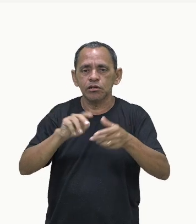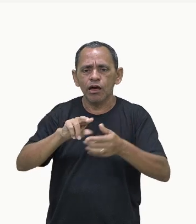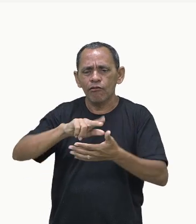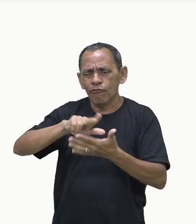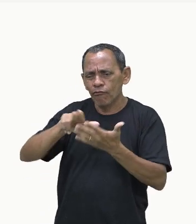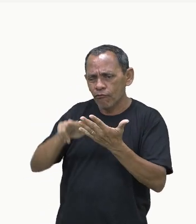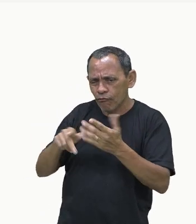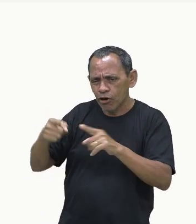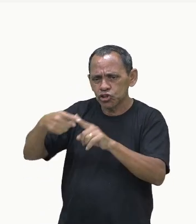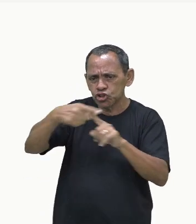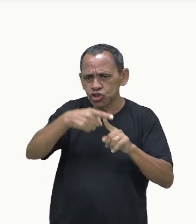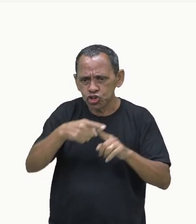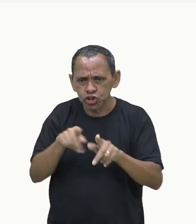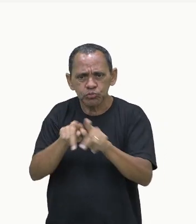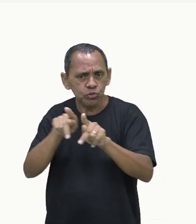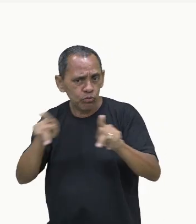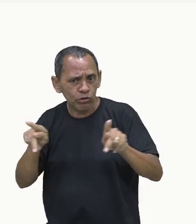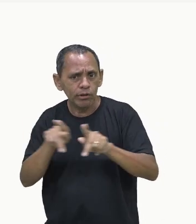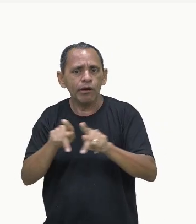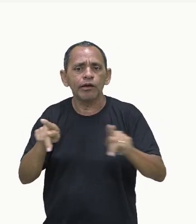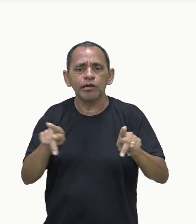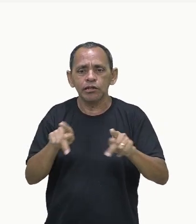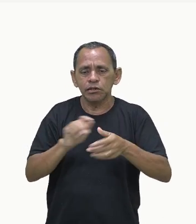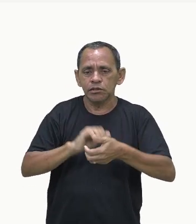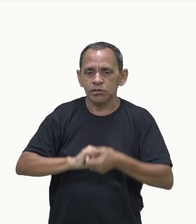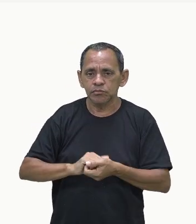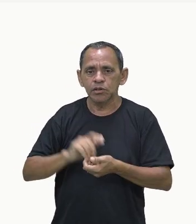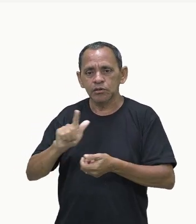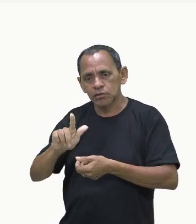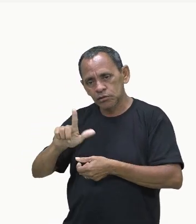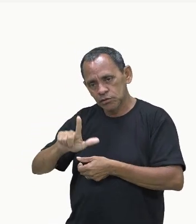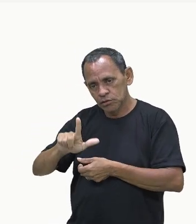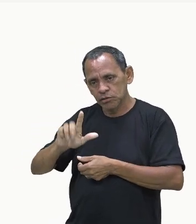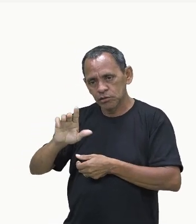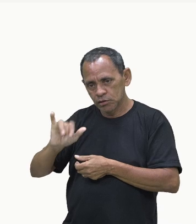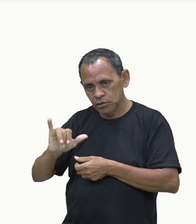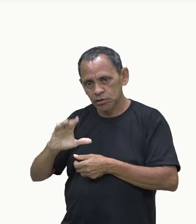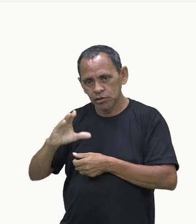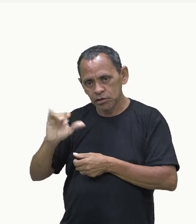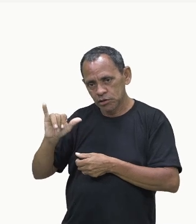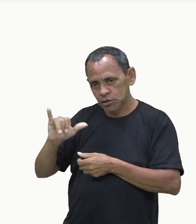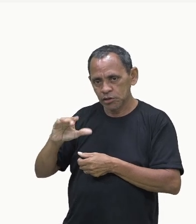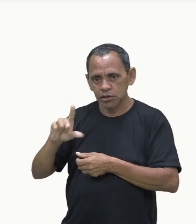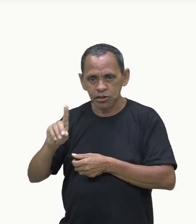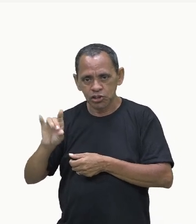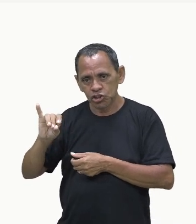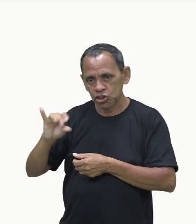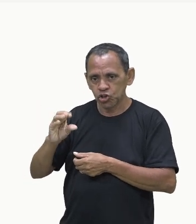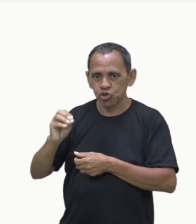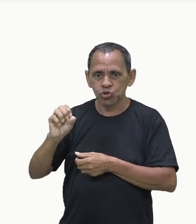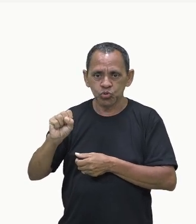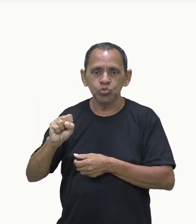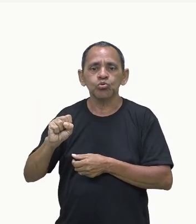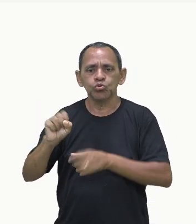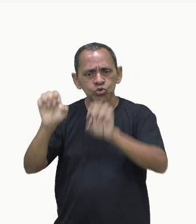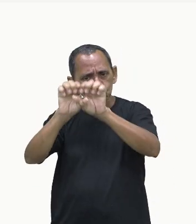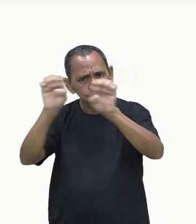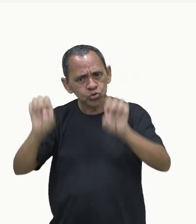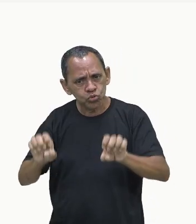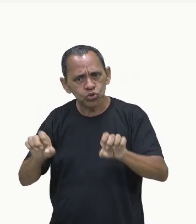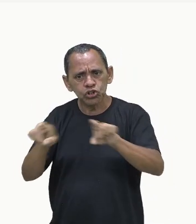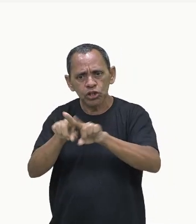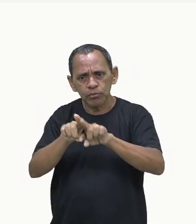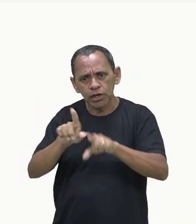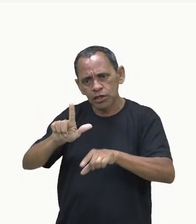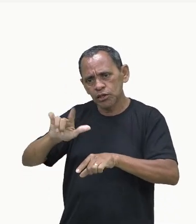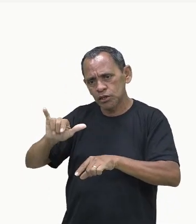de proteínas, vou ter glicídios, tá? Vou ter as próprias estruturas